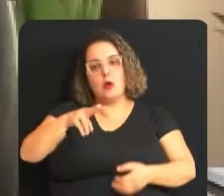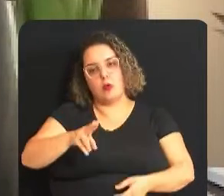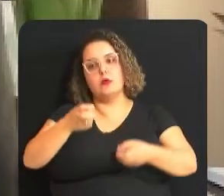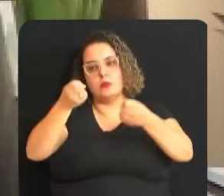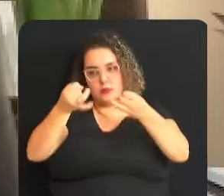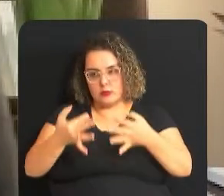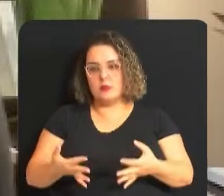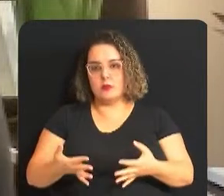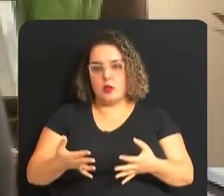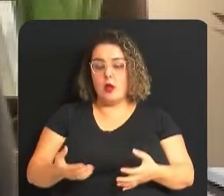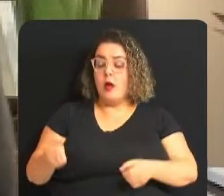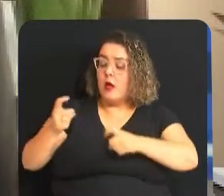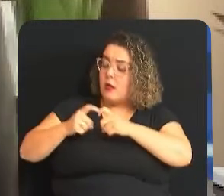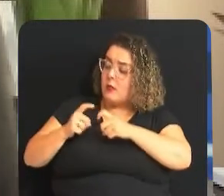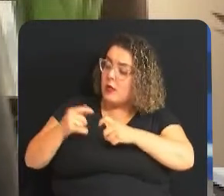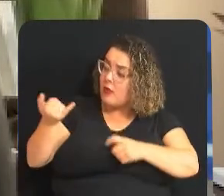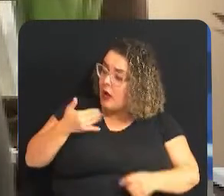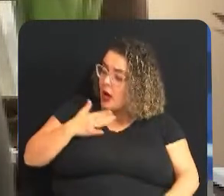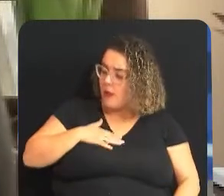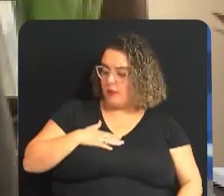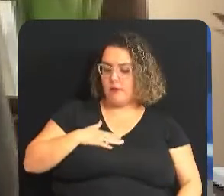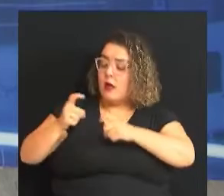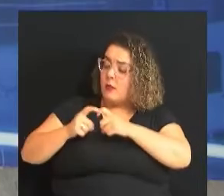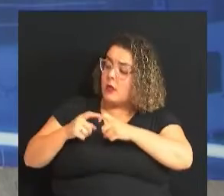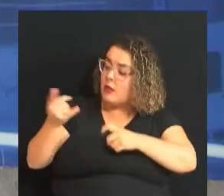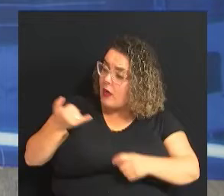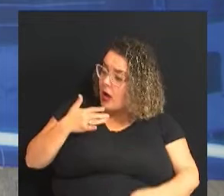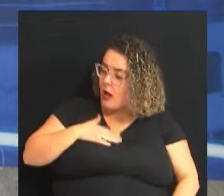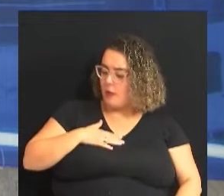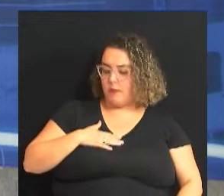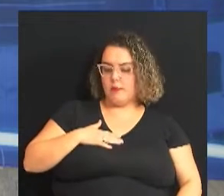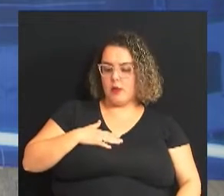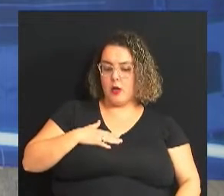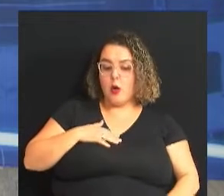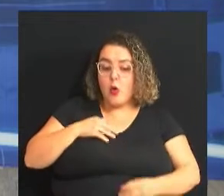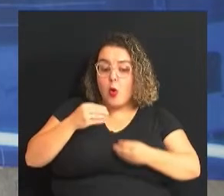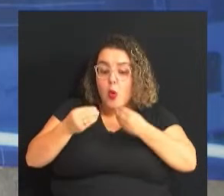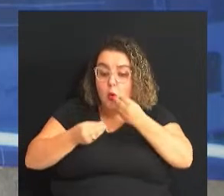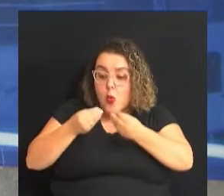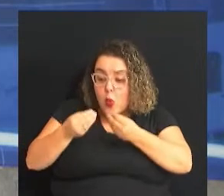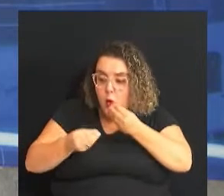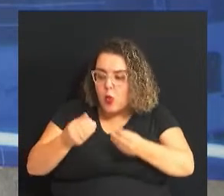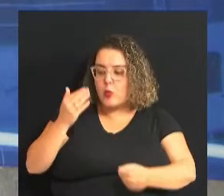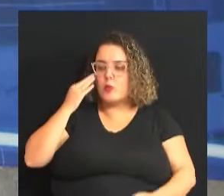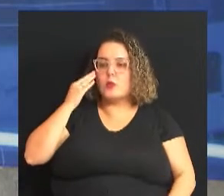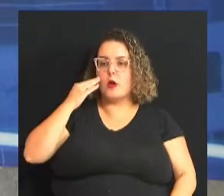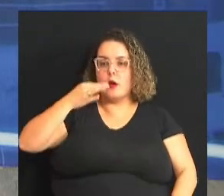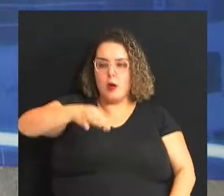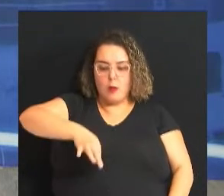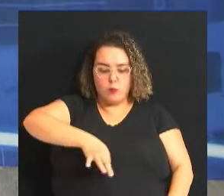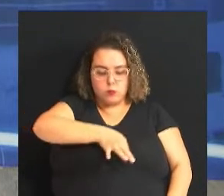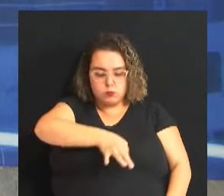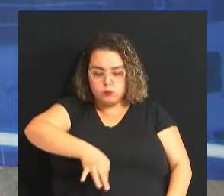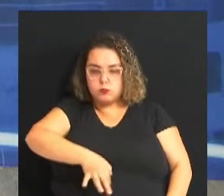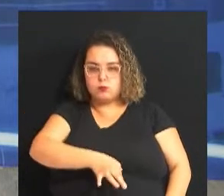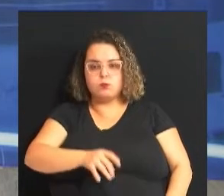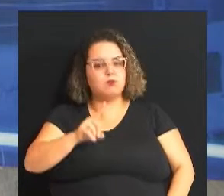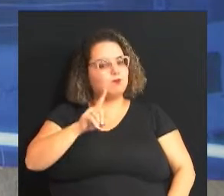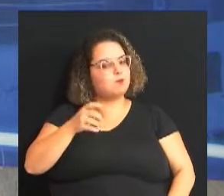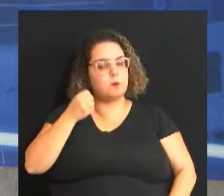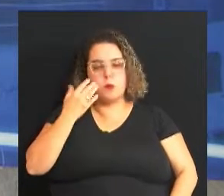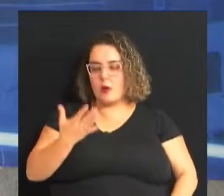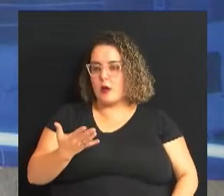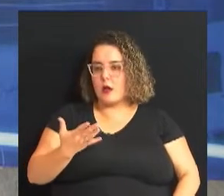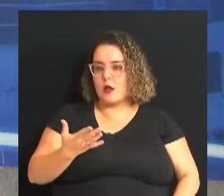para essa família. E doutor, me fala uma coisa, como saber que o intestino não está indo bem? Ele